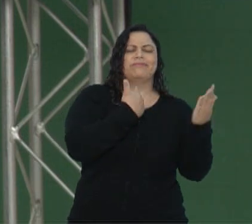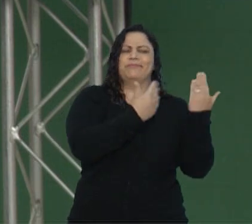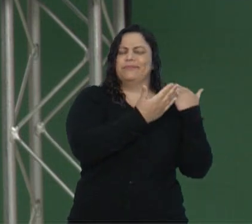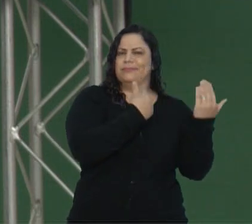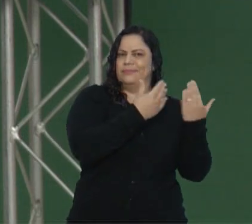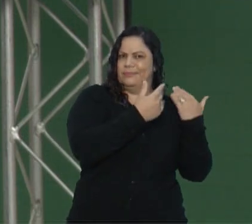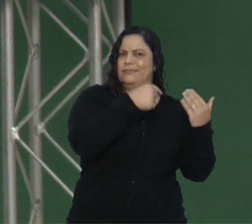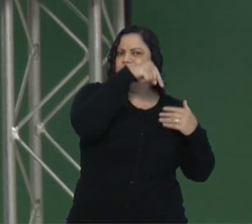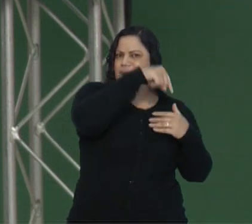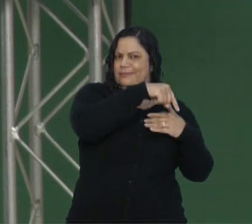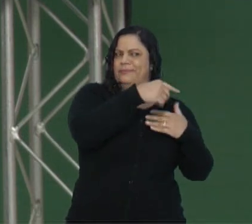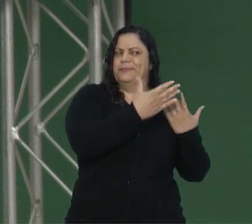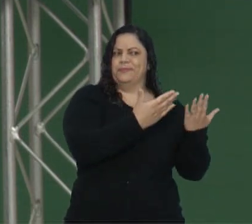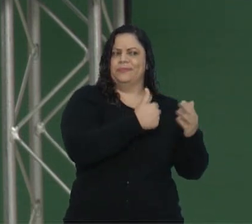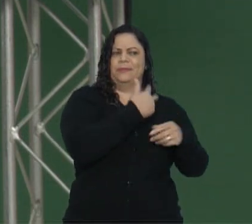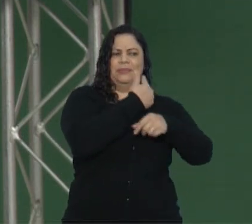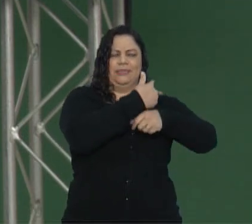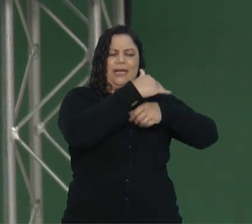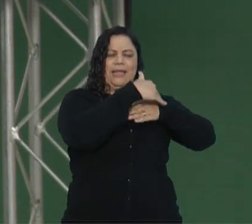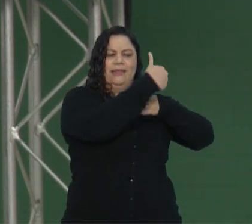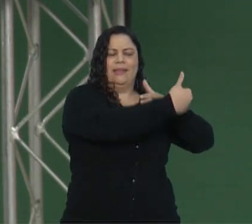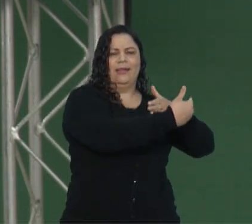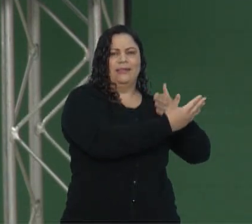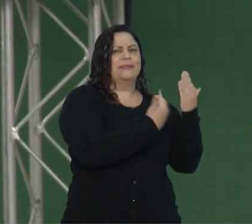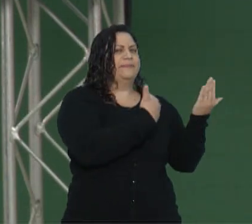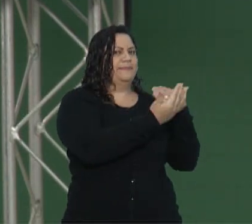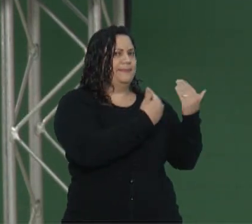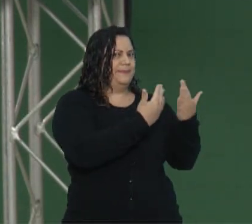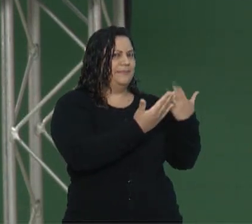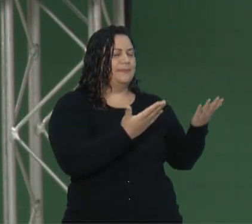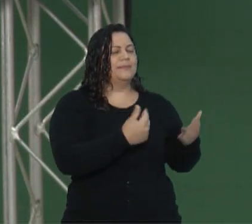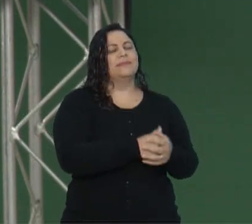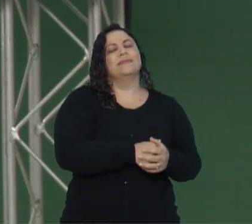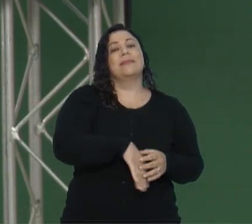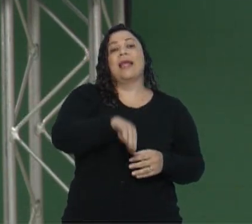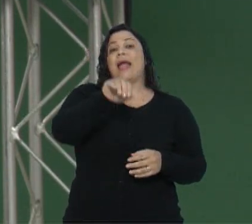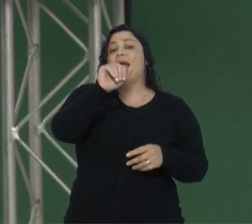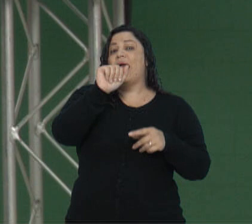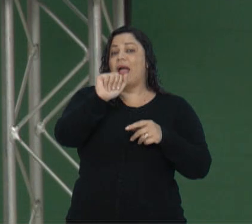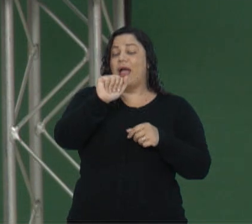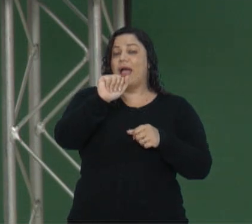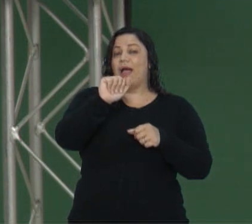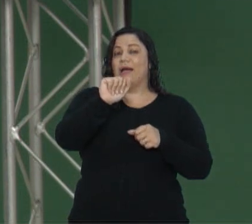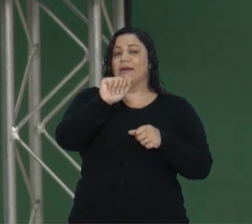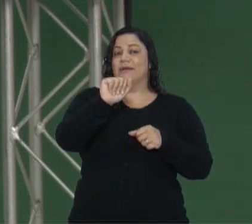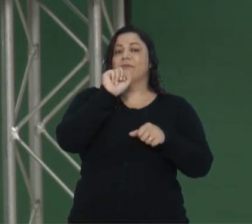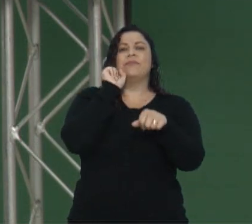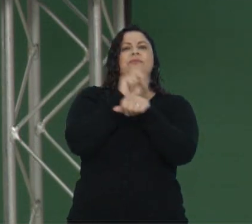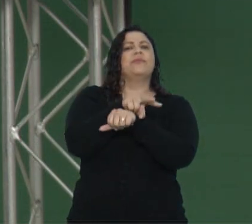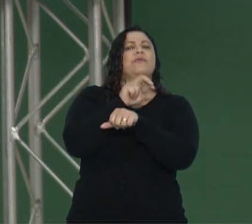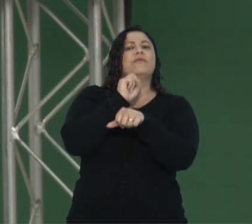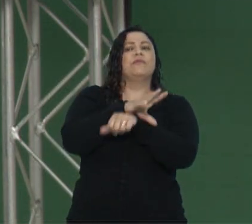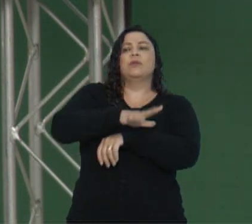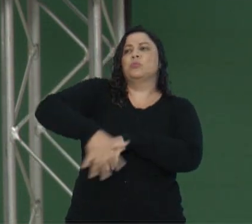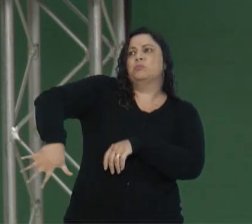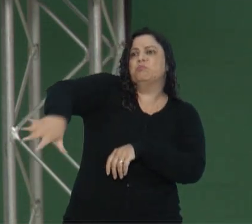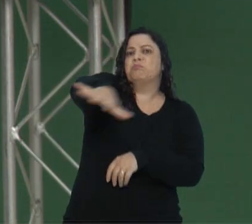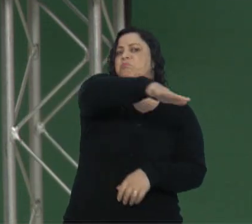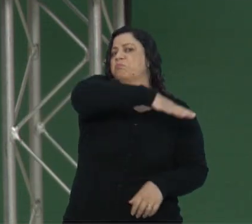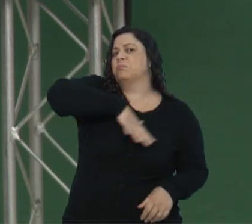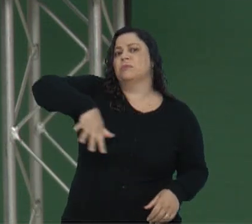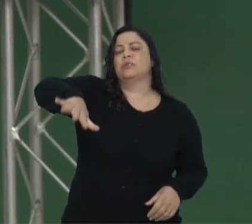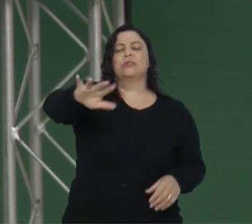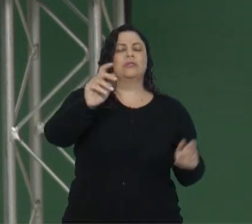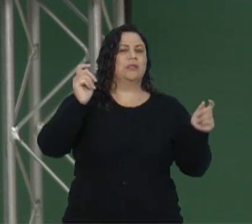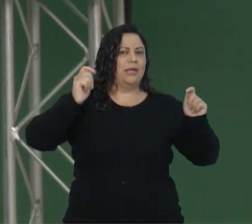gente observou o quê? Quando a gente diz estou imune a vírus, a gente está falando a vírus de modo geral, certo? Então a